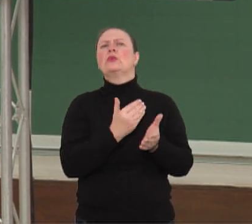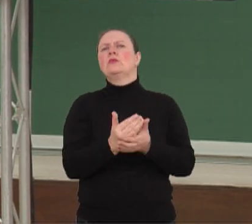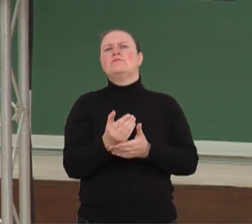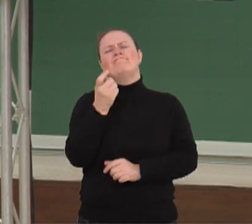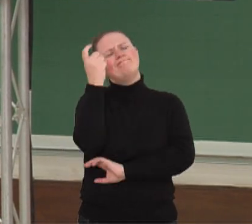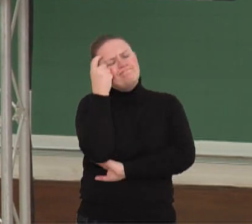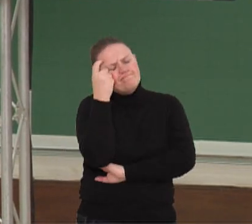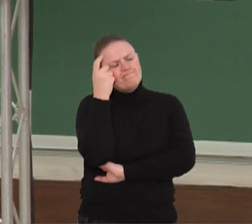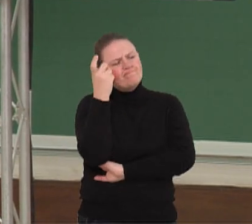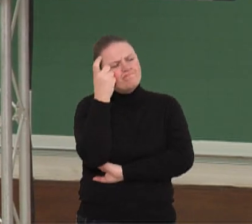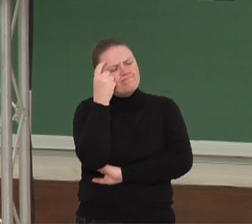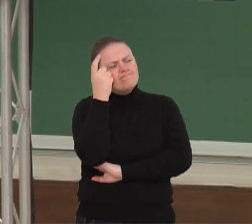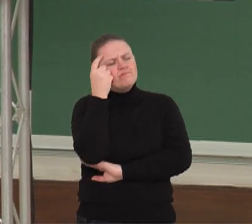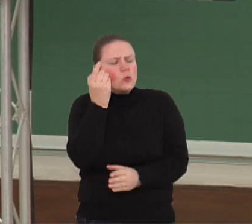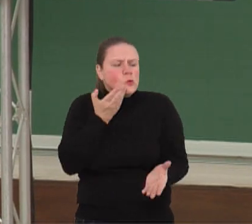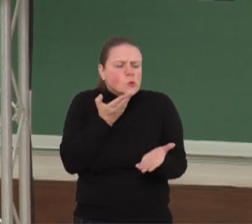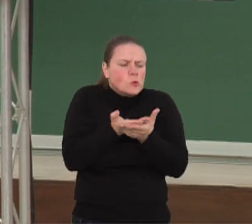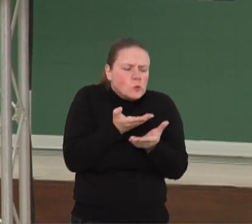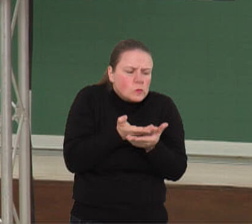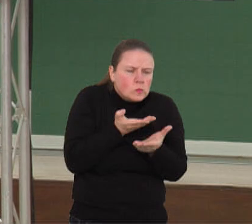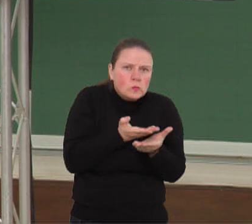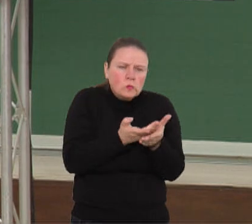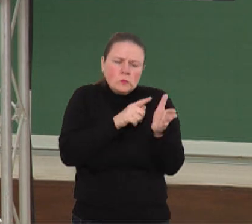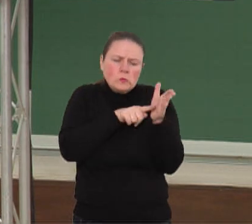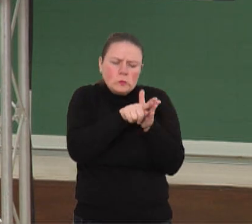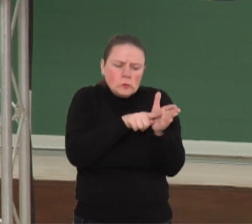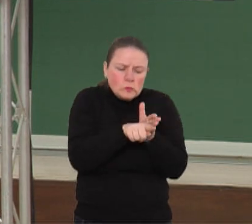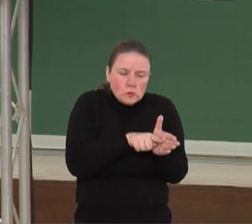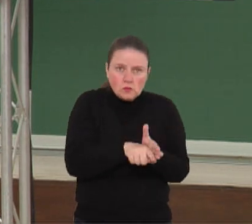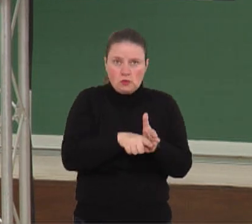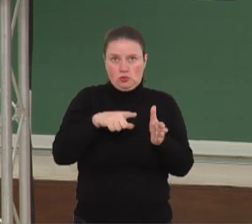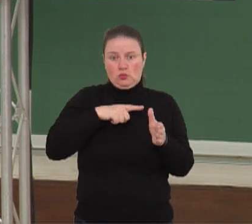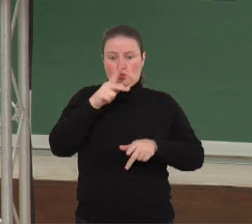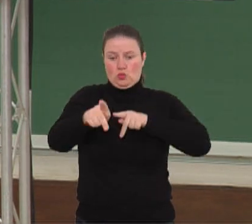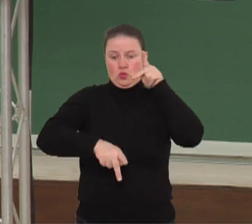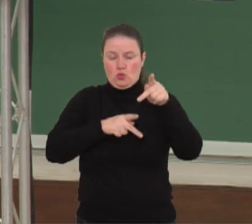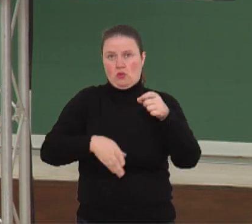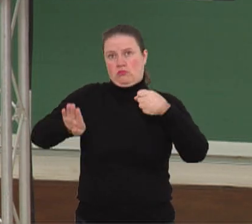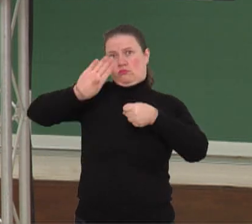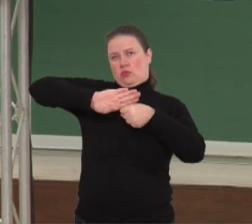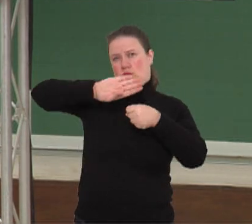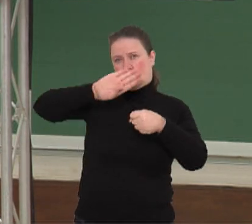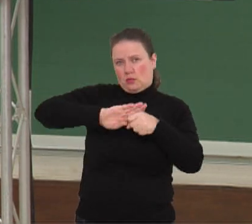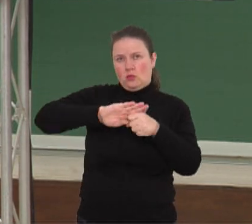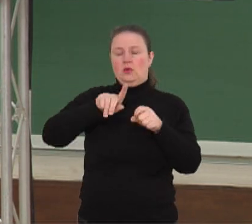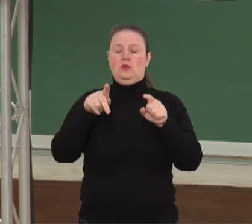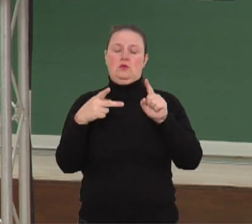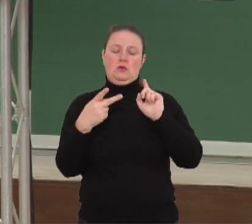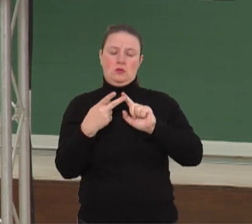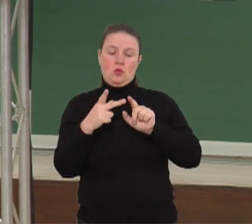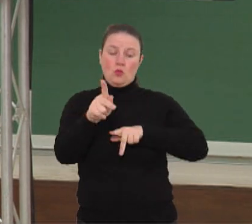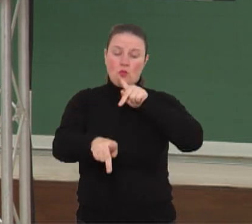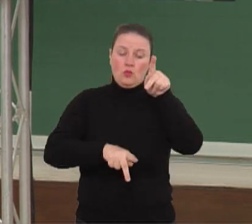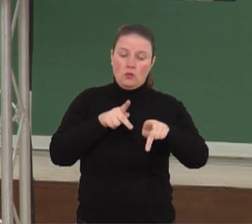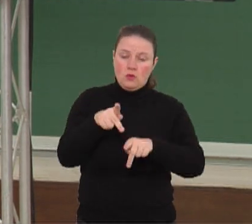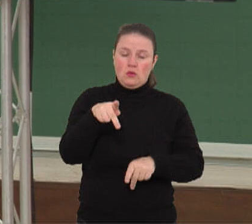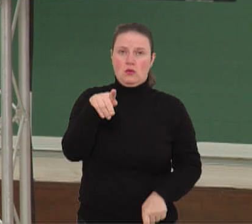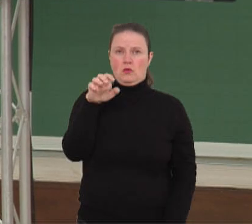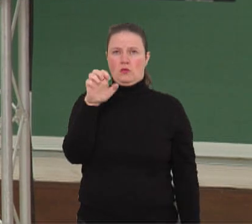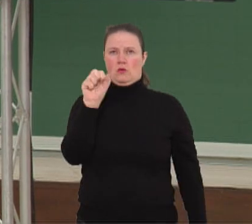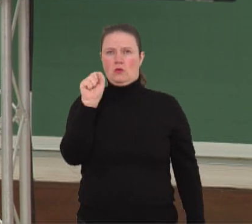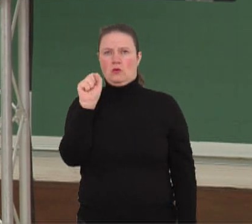estudar? Vários babilônios, vários persas, Estou falando de mais de 5.000 anos